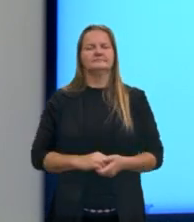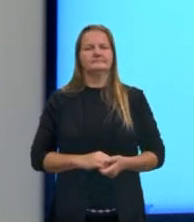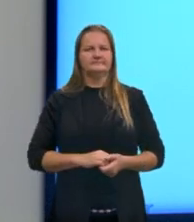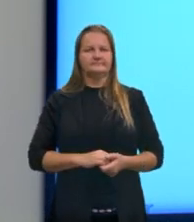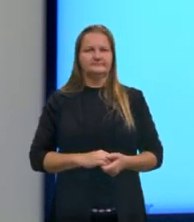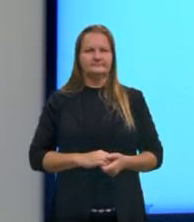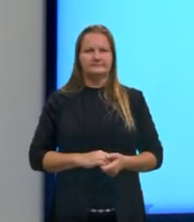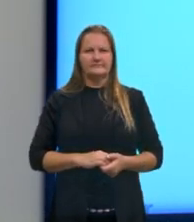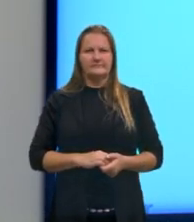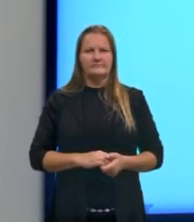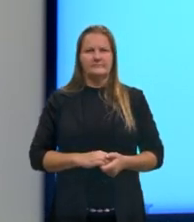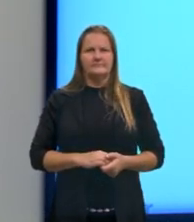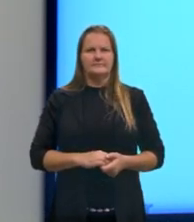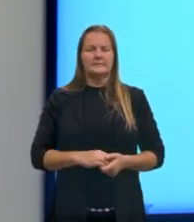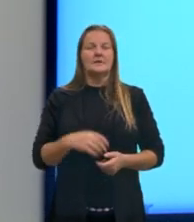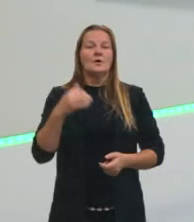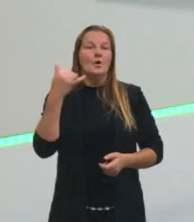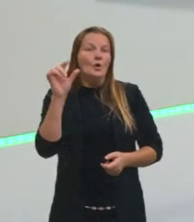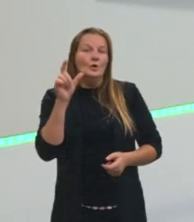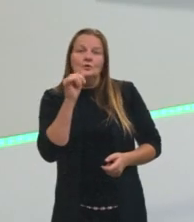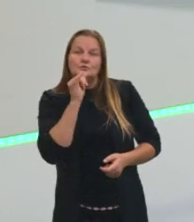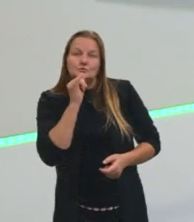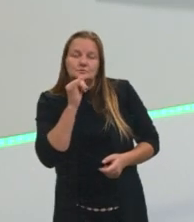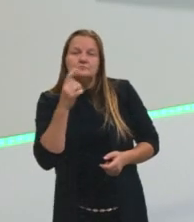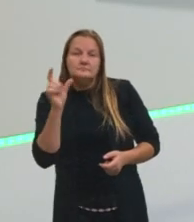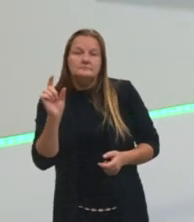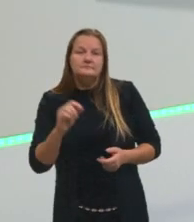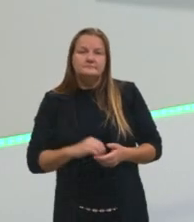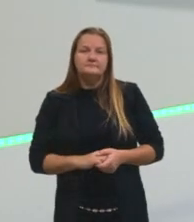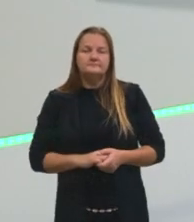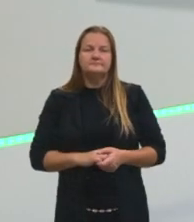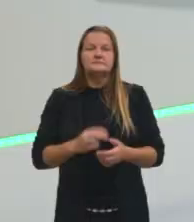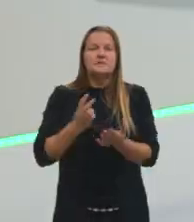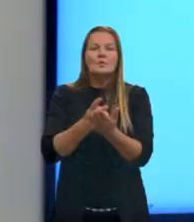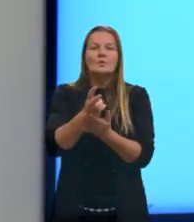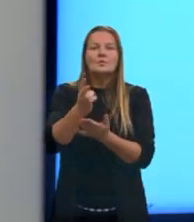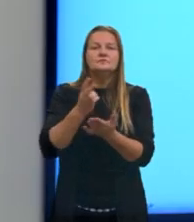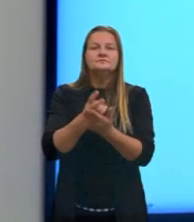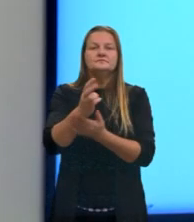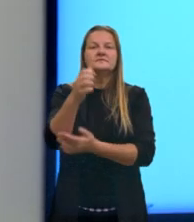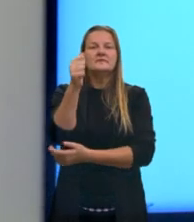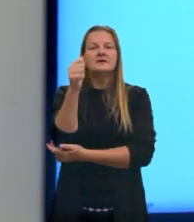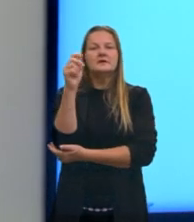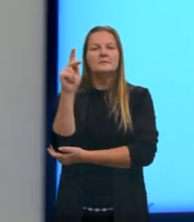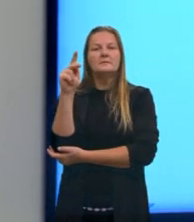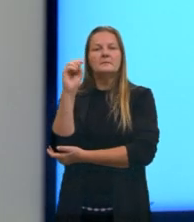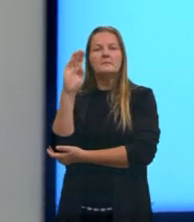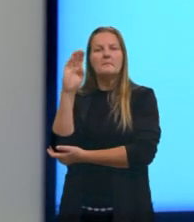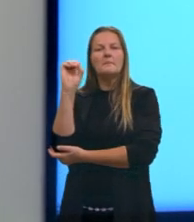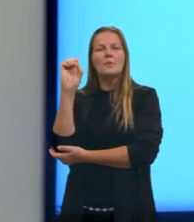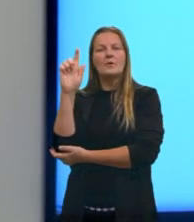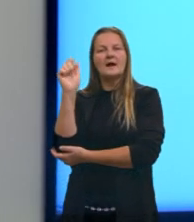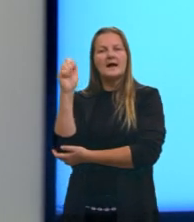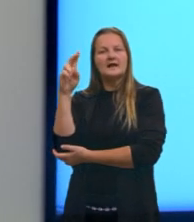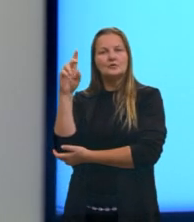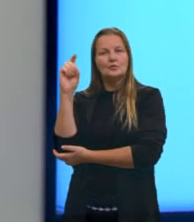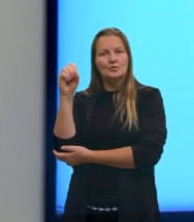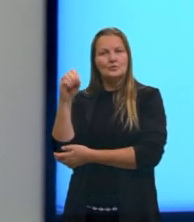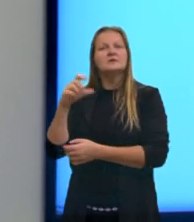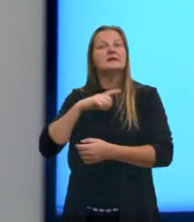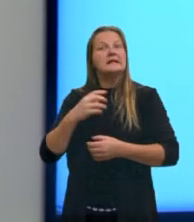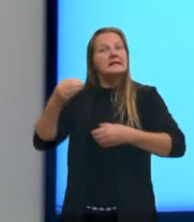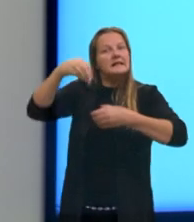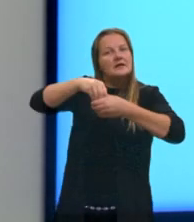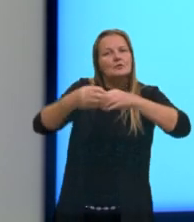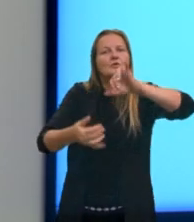número outro exemplo que a gente tem é a constante de advogado e vocês utilizam bastante na